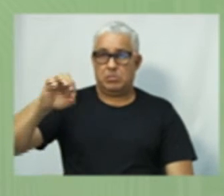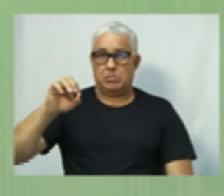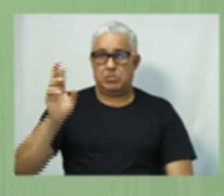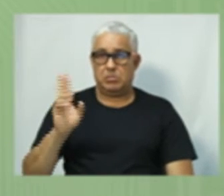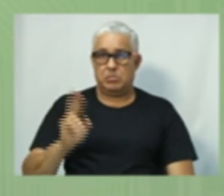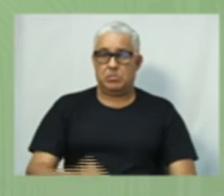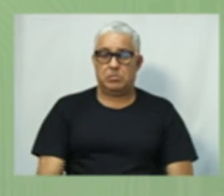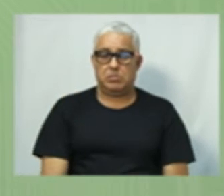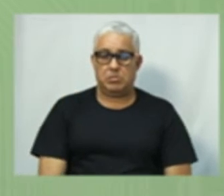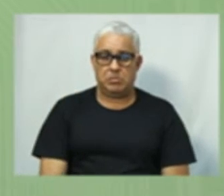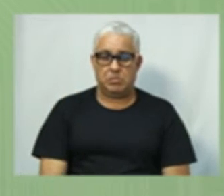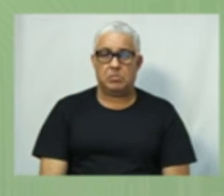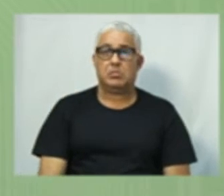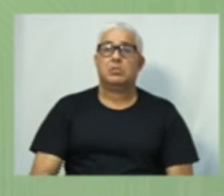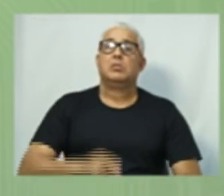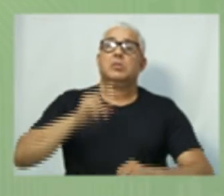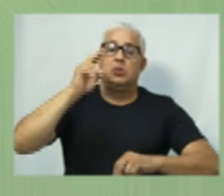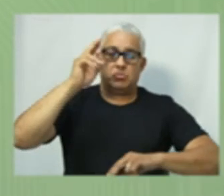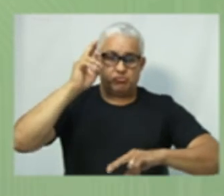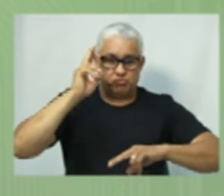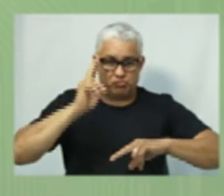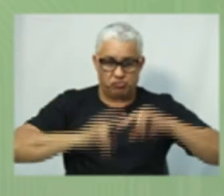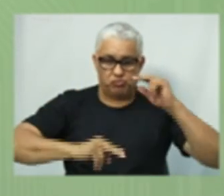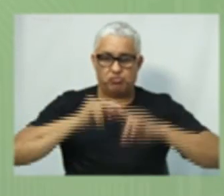2.790. Junho,